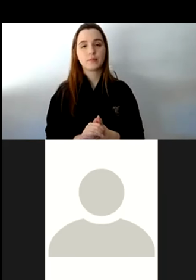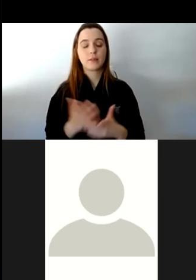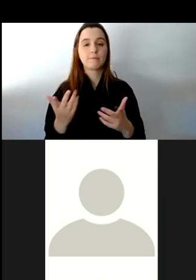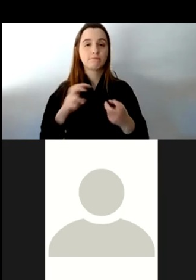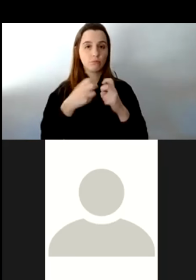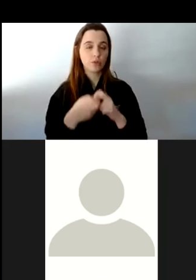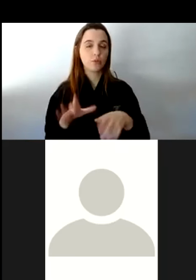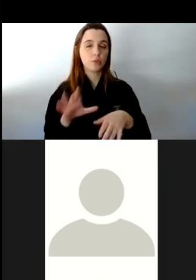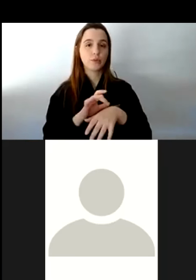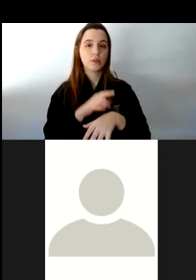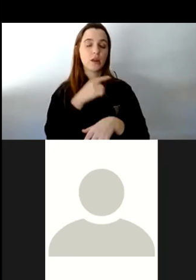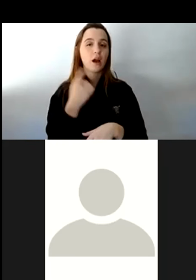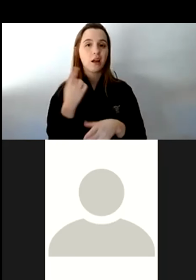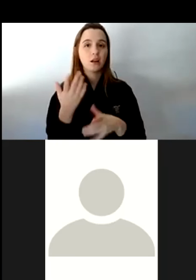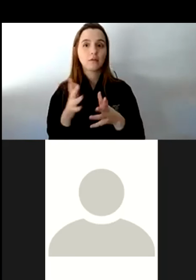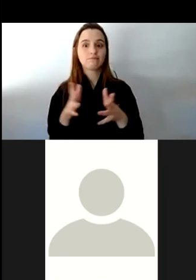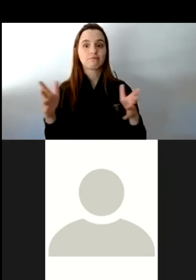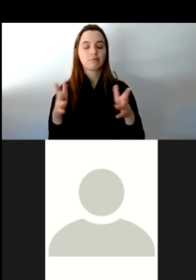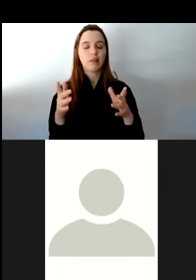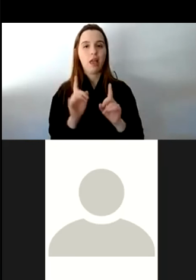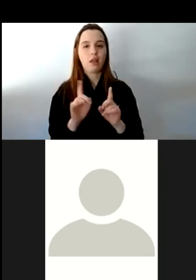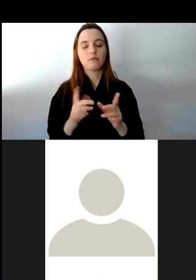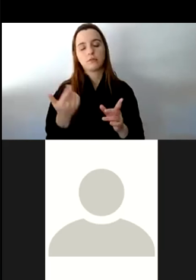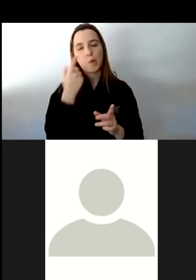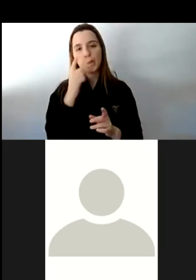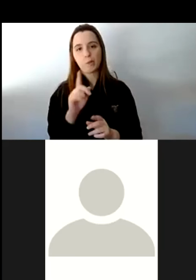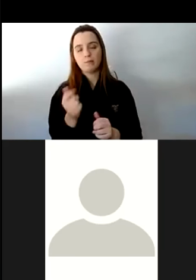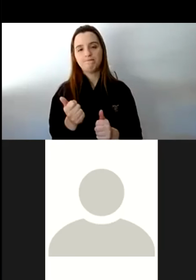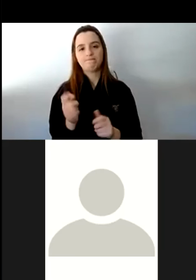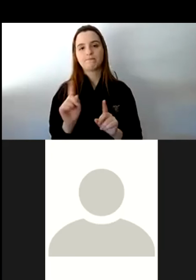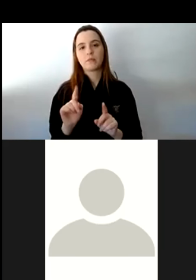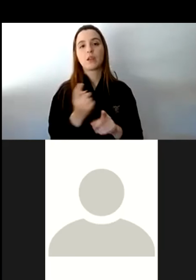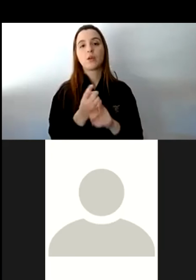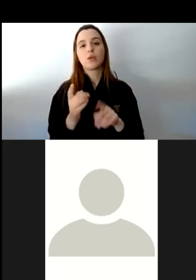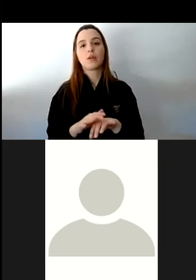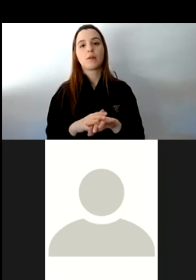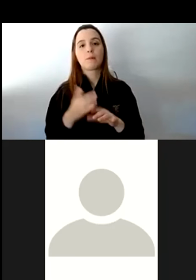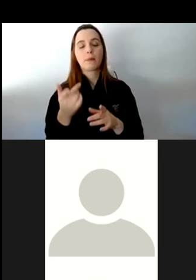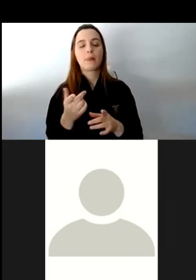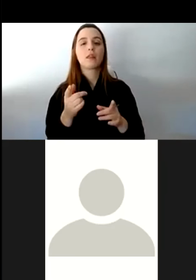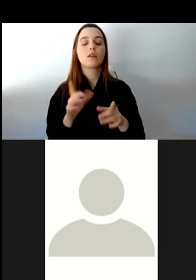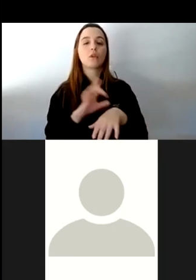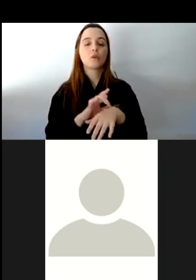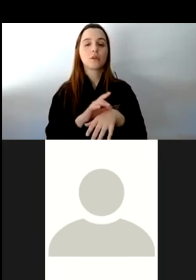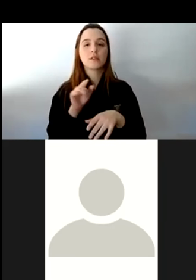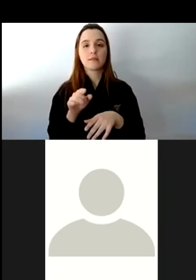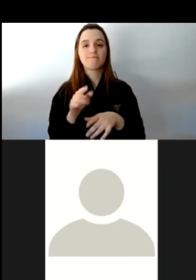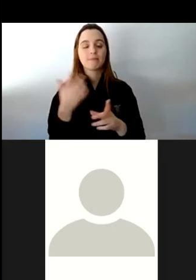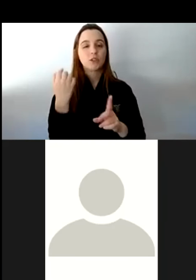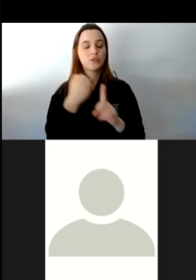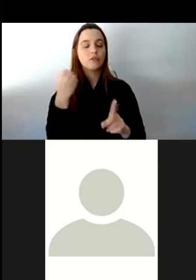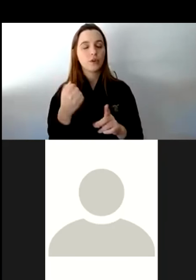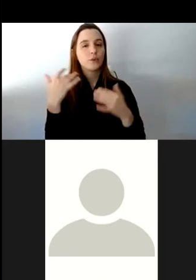doença rara não é conhecido, dada a inexistência de uma codificação adequada destas doenças na OMS. Este é um grande desafio para todos nós